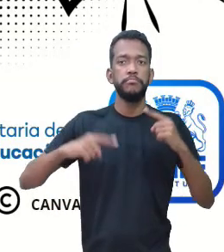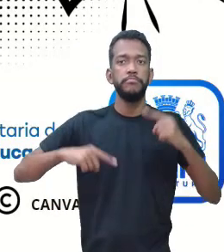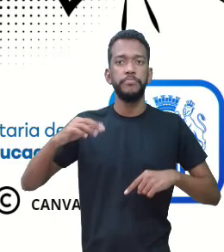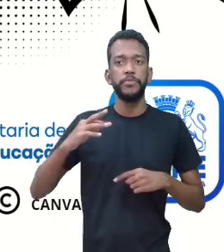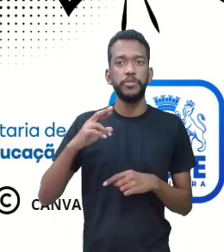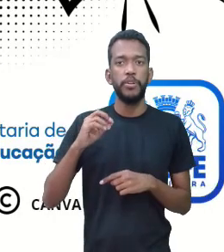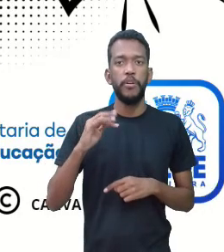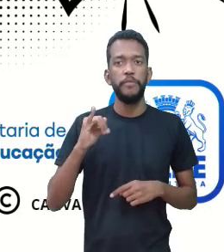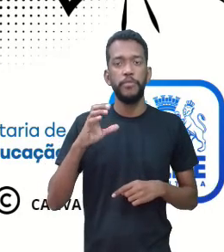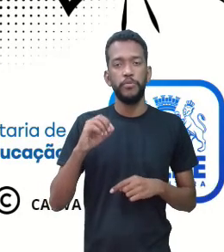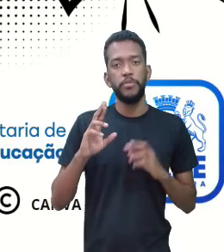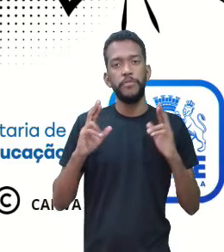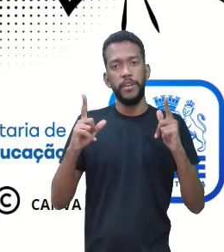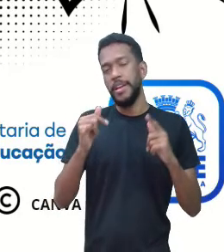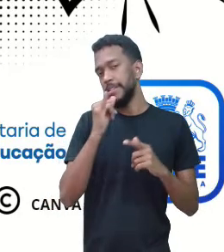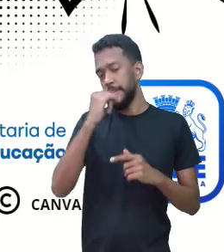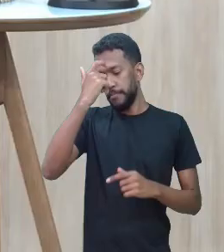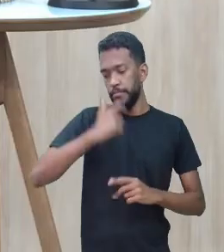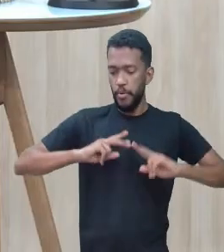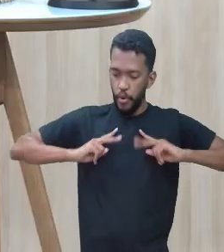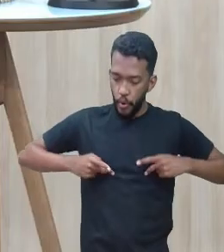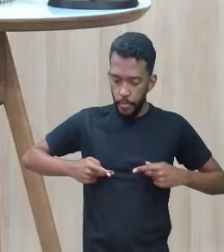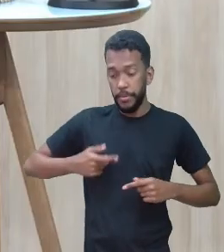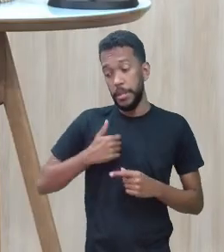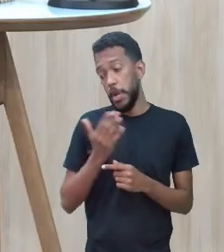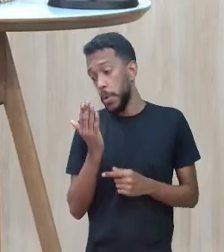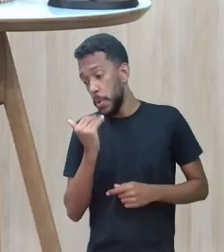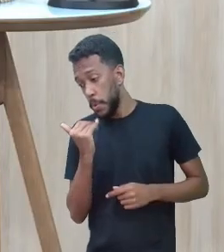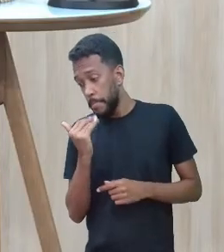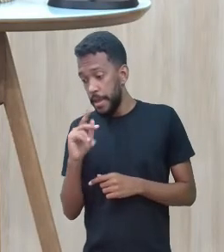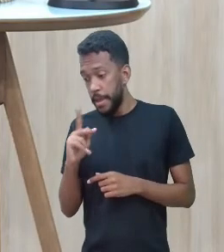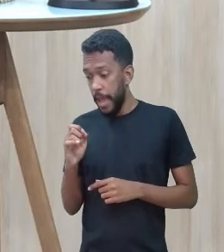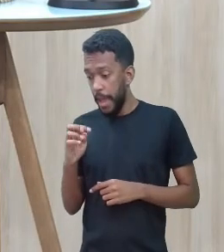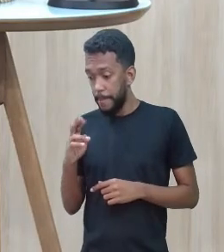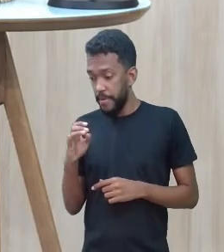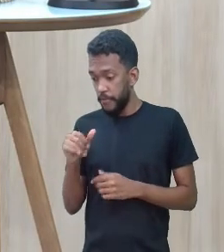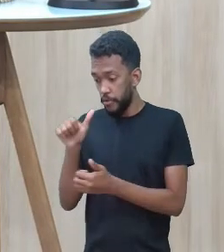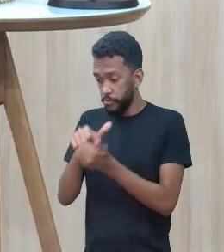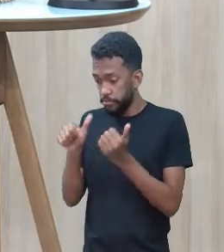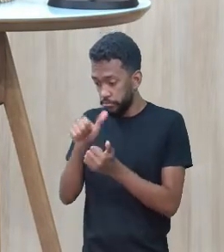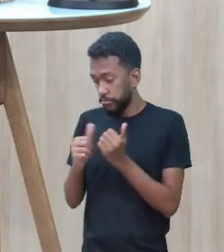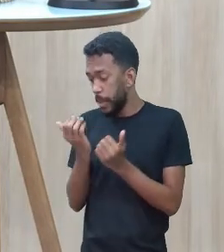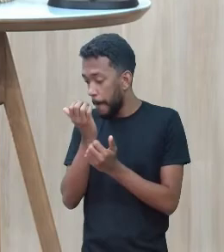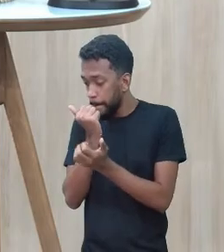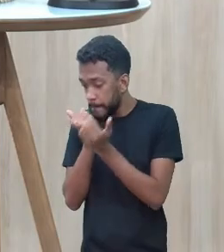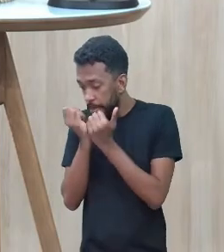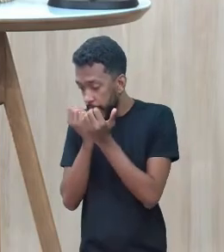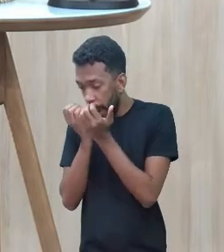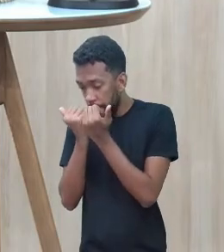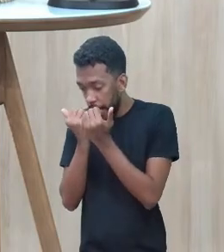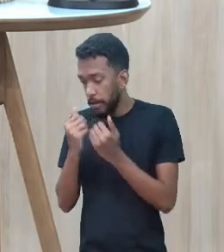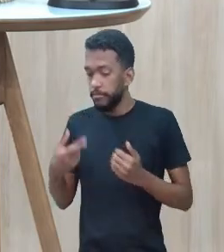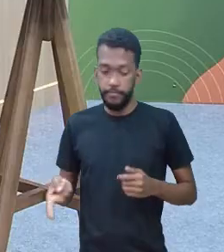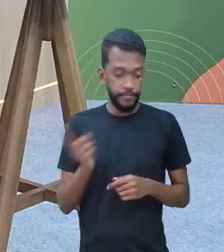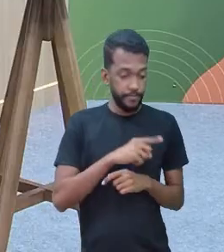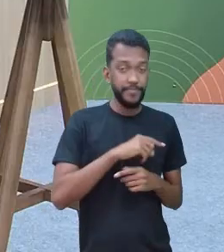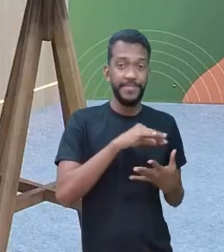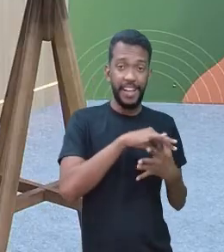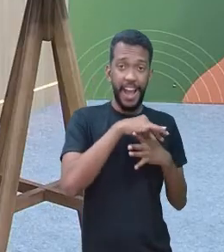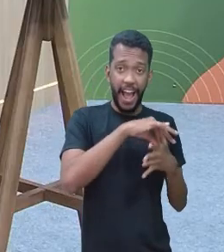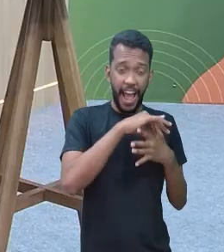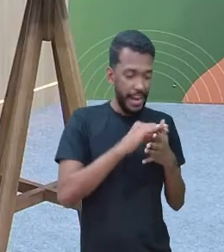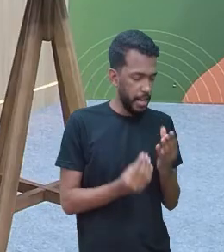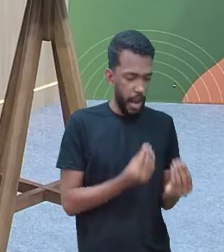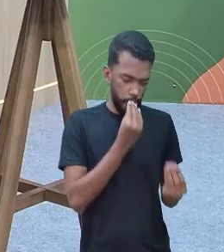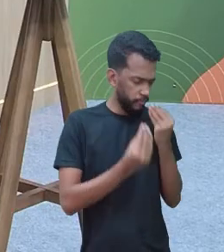caso do homem. Ora, ele foi herbívoro, quando ele se alimentou do milho, e ora, ele foi o carnívoro, quando ele estava se alimentando